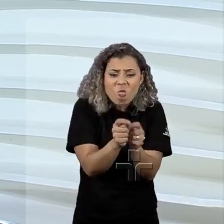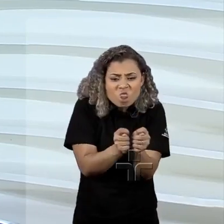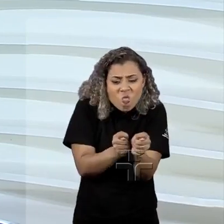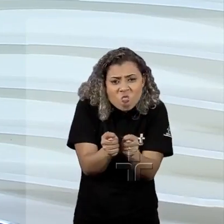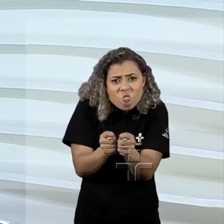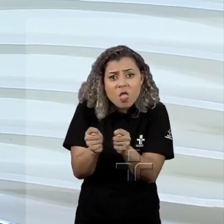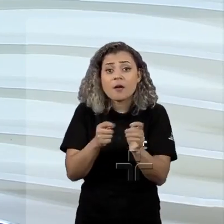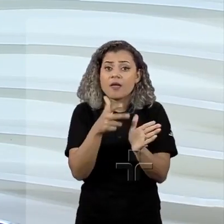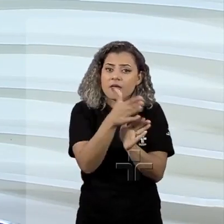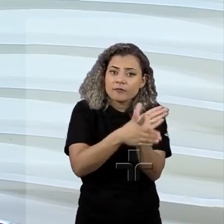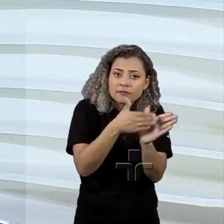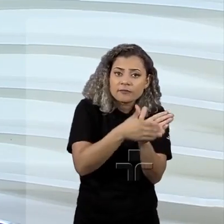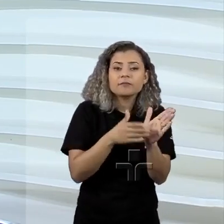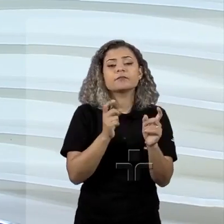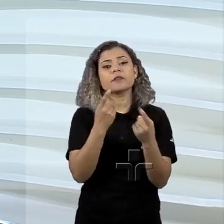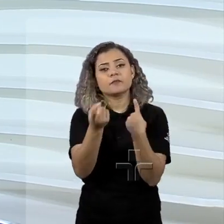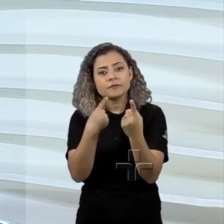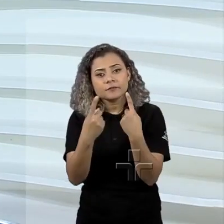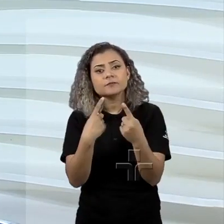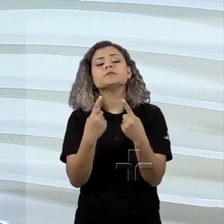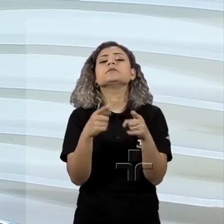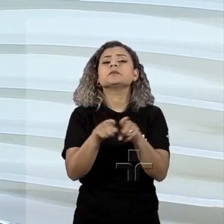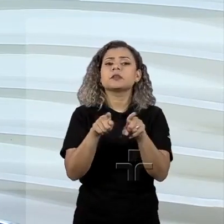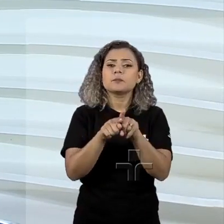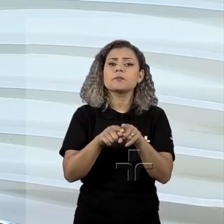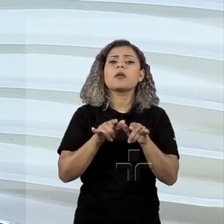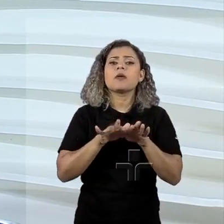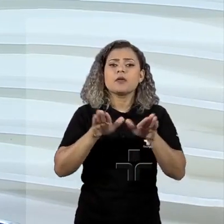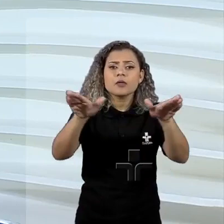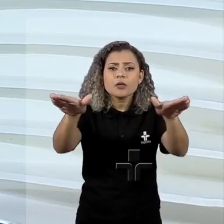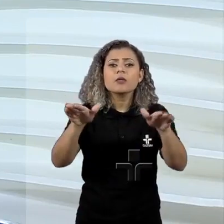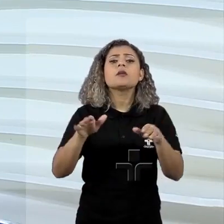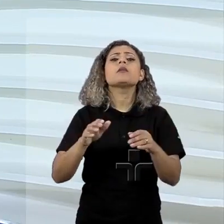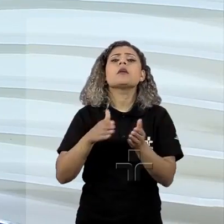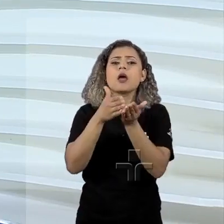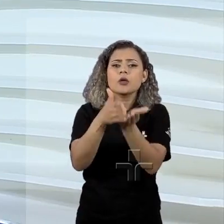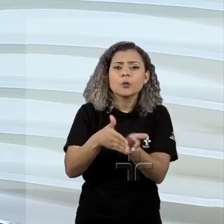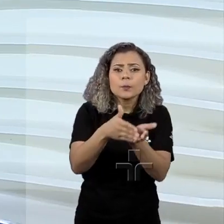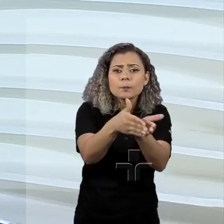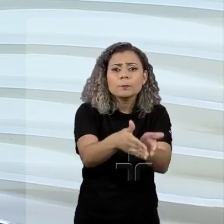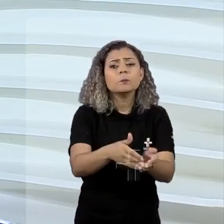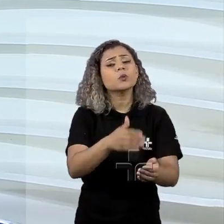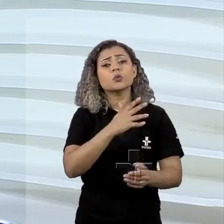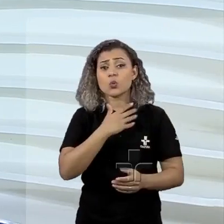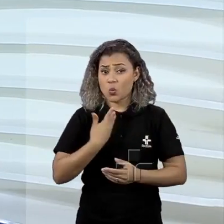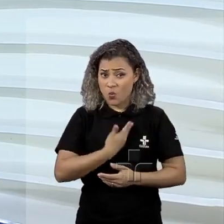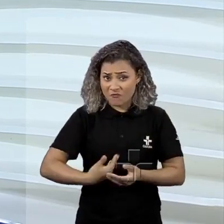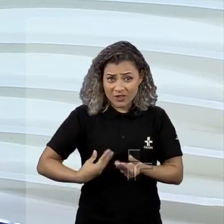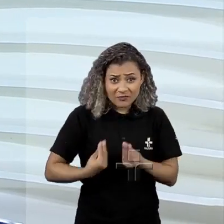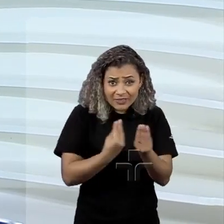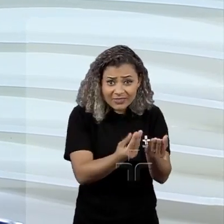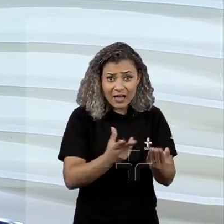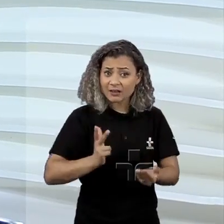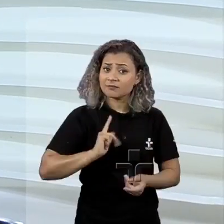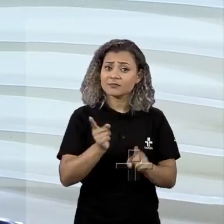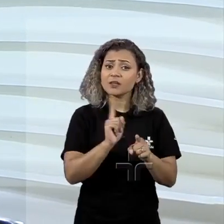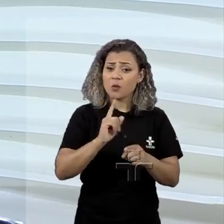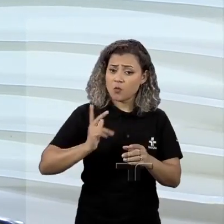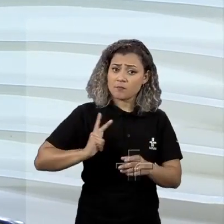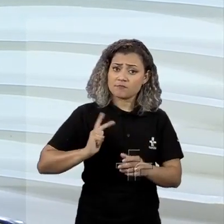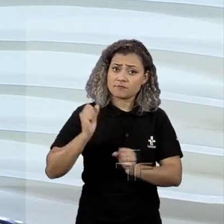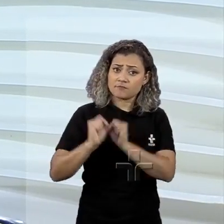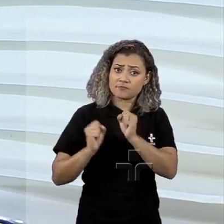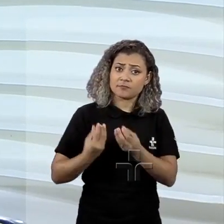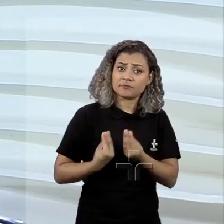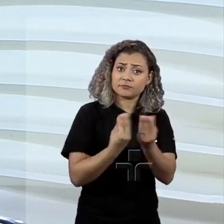de ferrovias, de rodovias, de hidrovias, aeroportos, tudo isso será concedido ao setor privado. E outras áreas também, onde pudermos